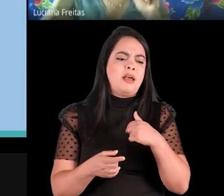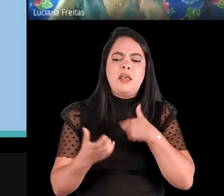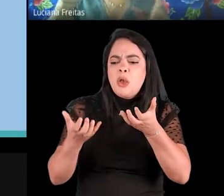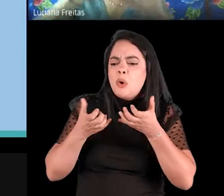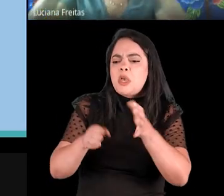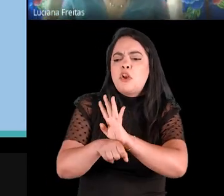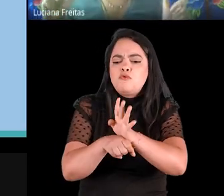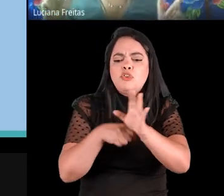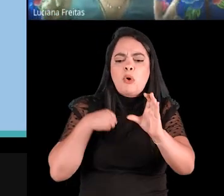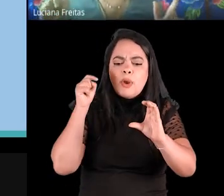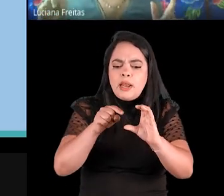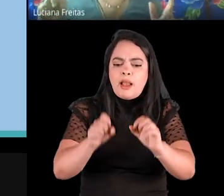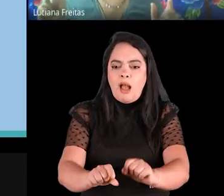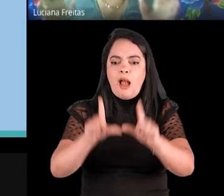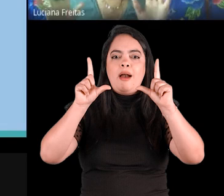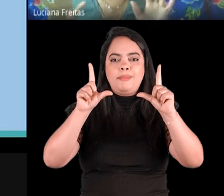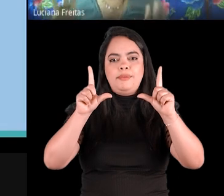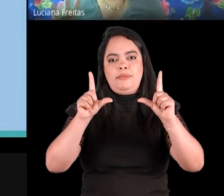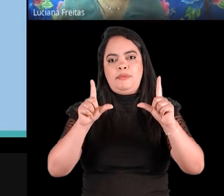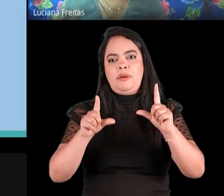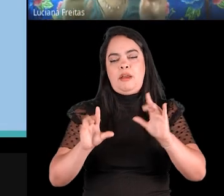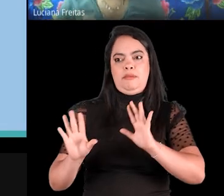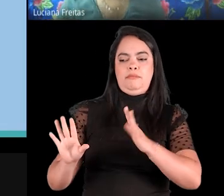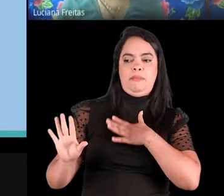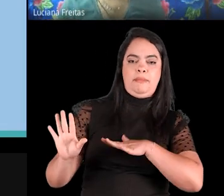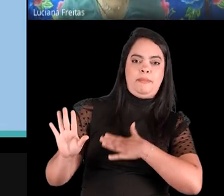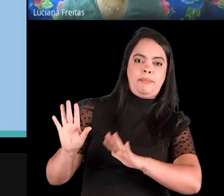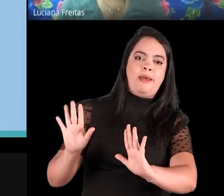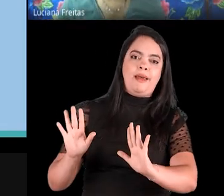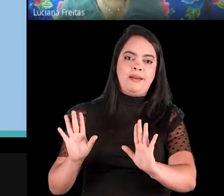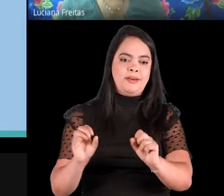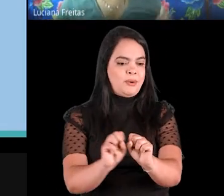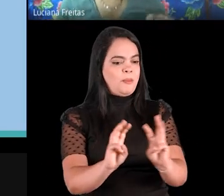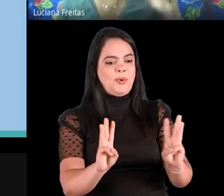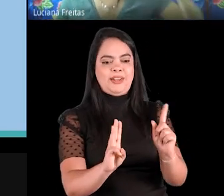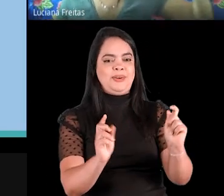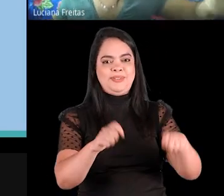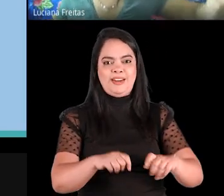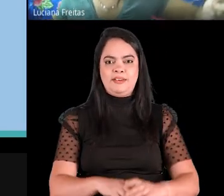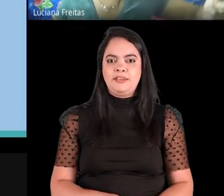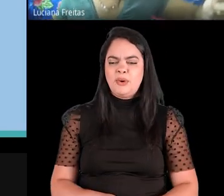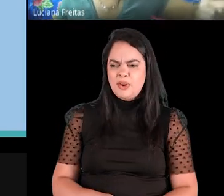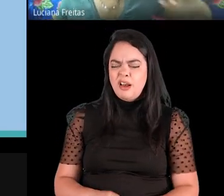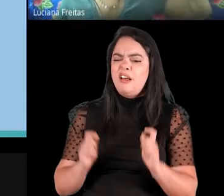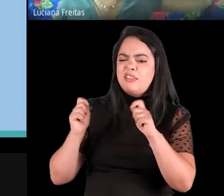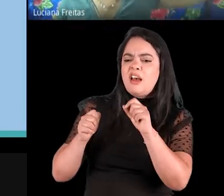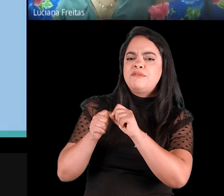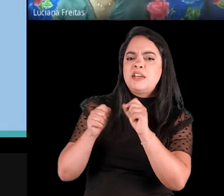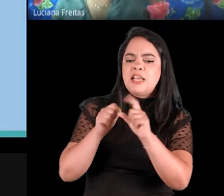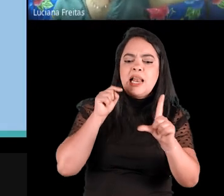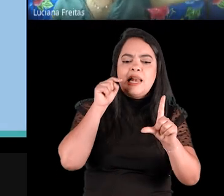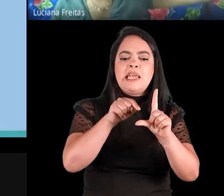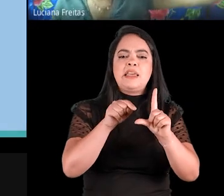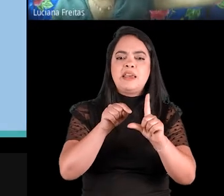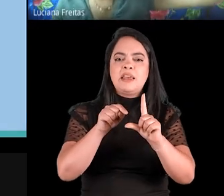que eu clicar, abre. Ele falou, peraí, mas no espaço do portal não pode ser assim. Ah, então dá para a gente fazer um link e abrir no